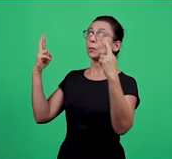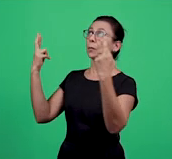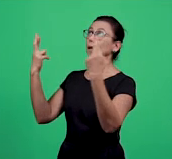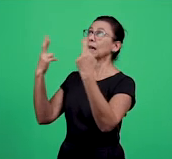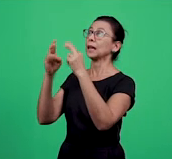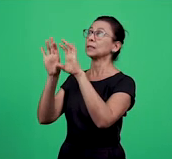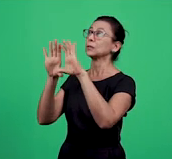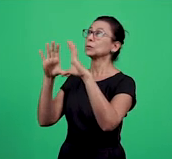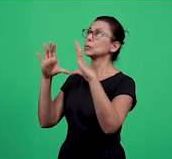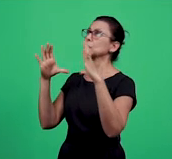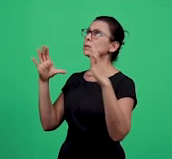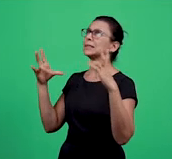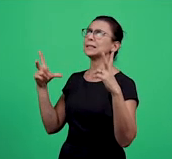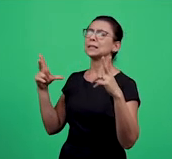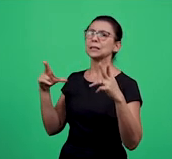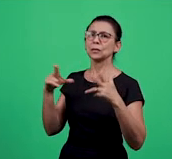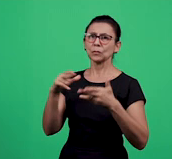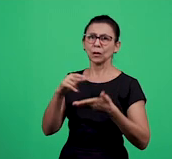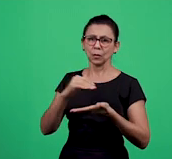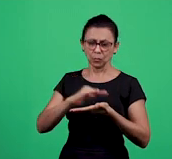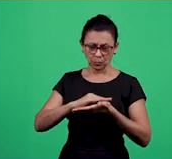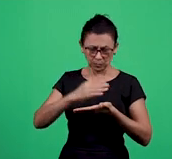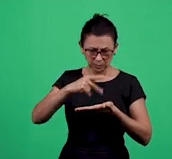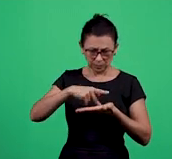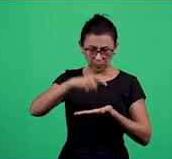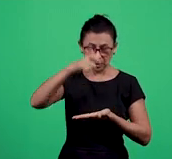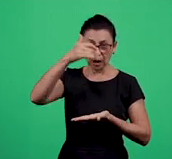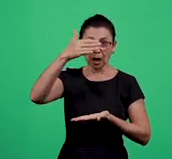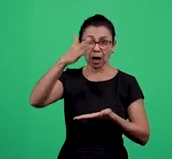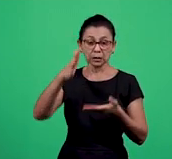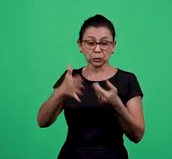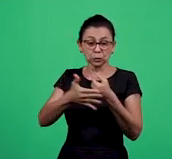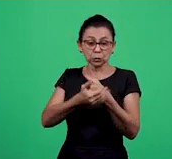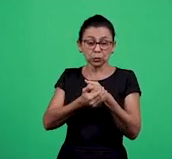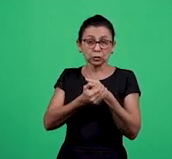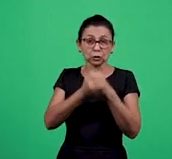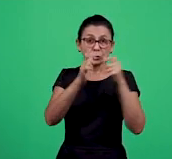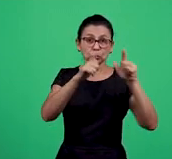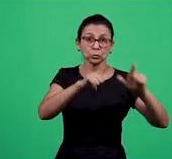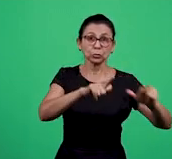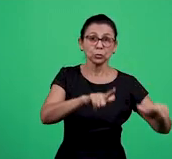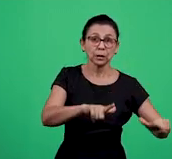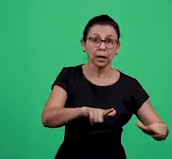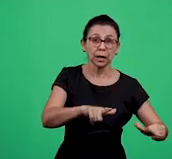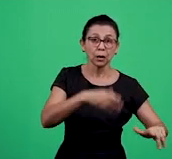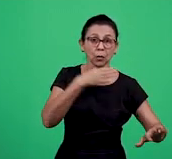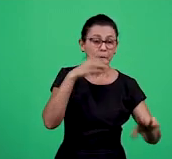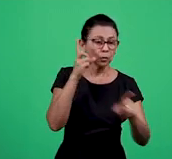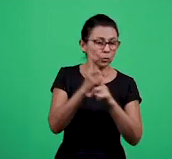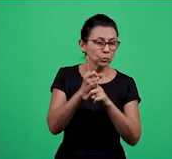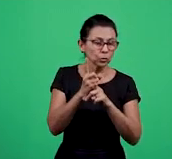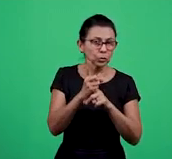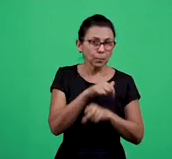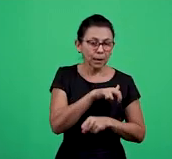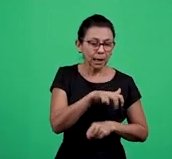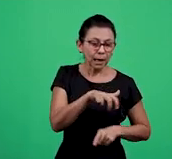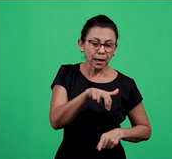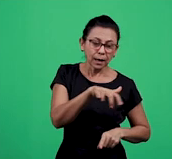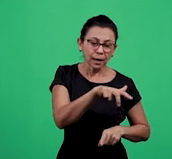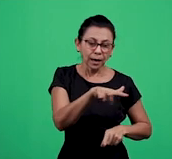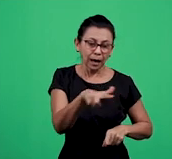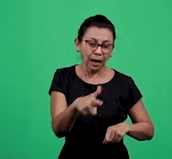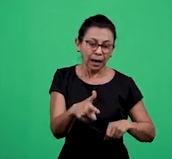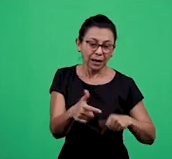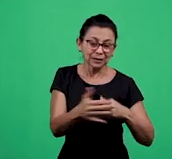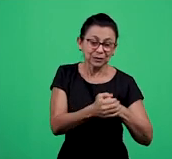dos céus é semelhante a um tesouro escondido num campo que um homem achou e escondeu. E pelo gozo